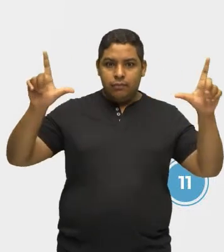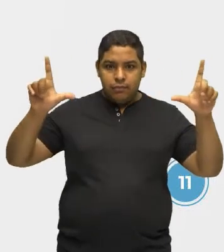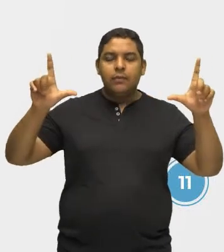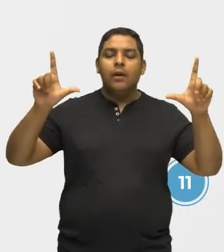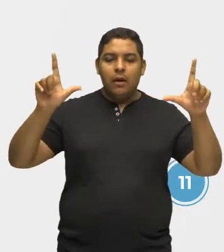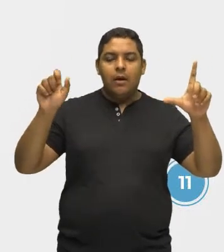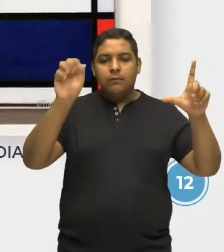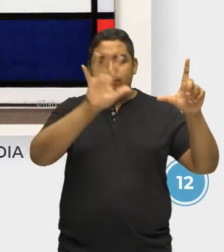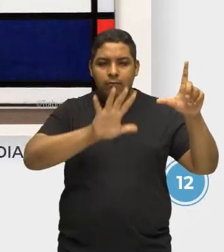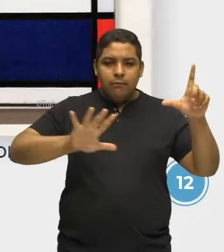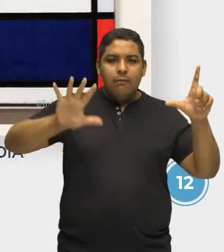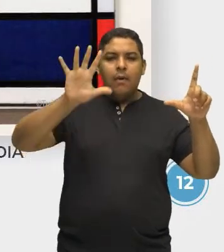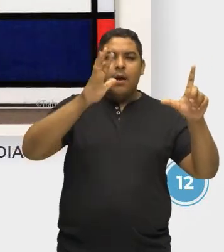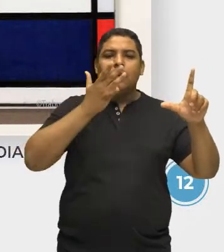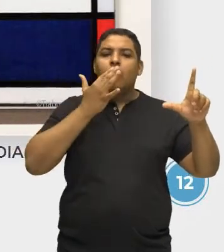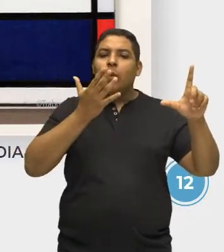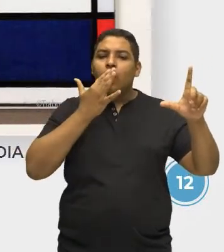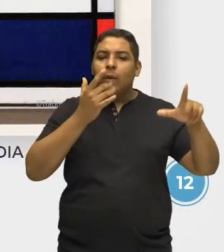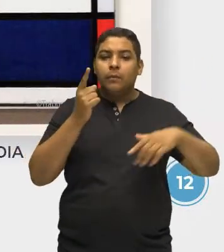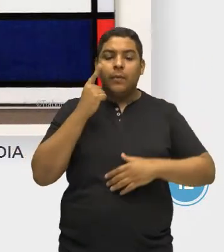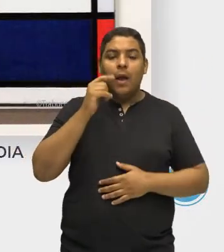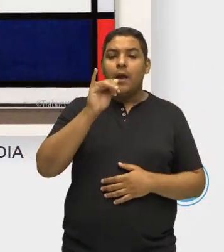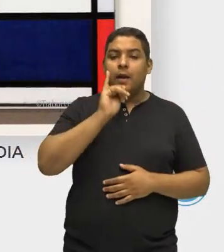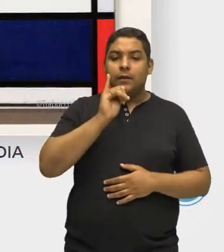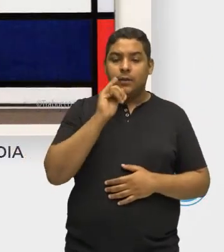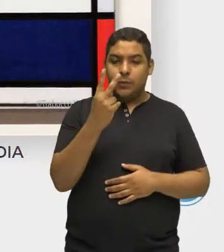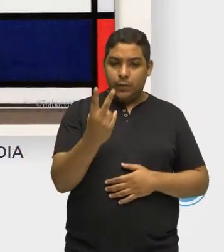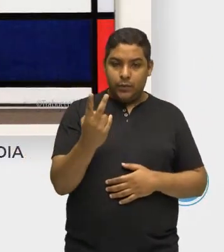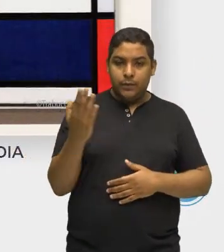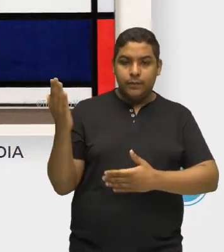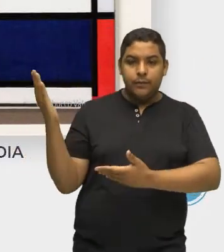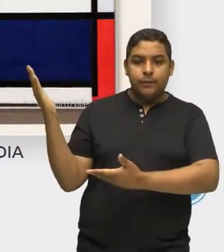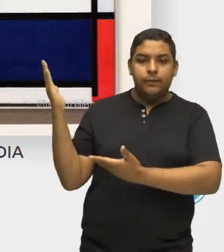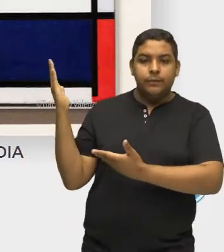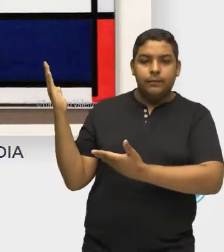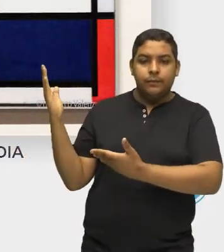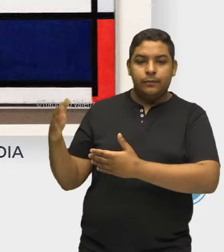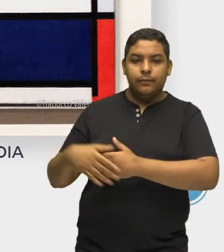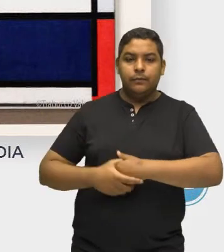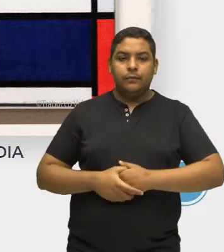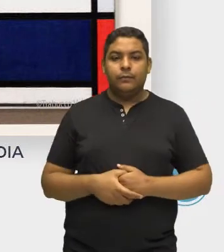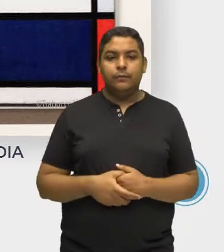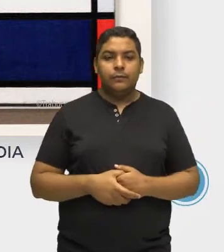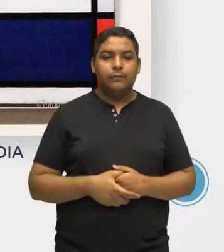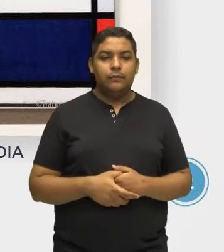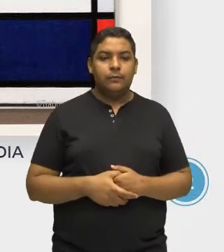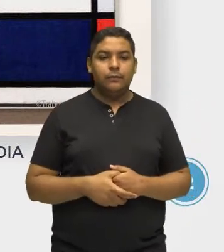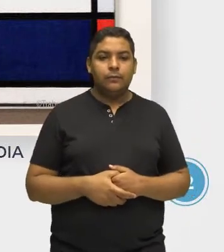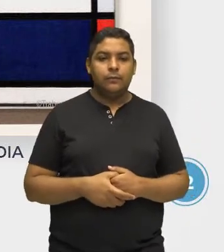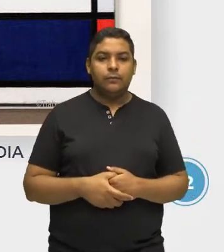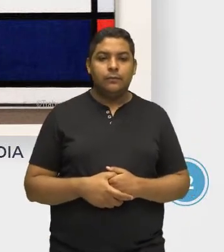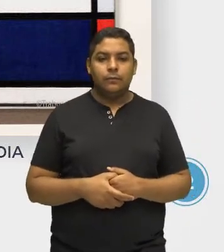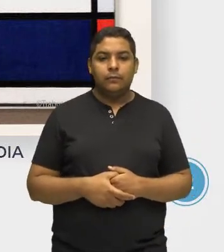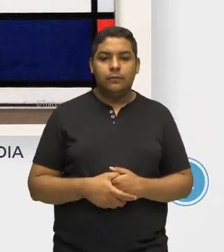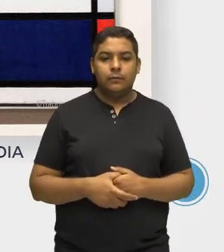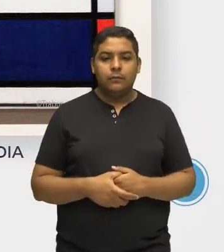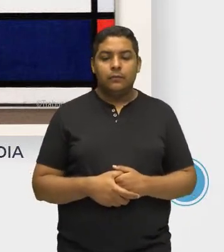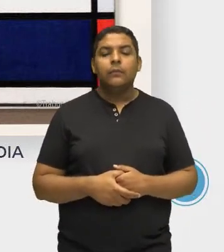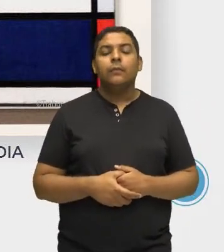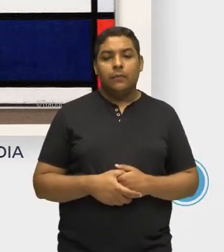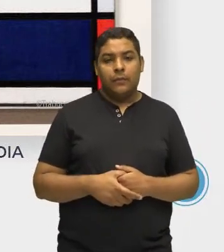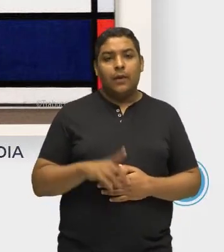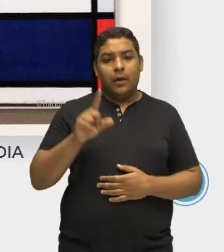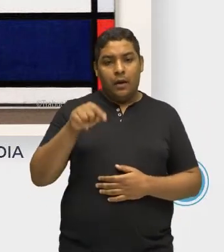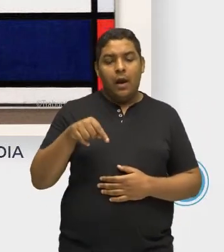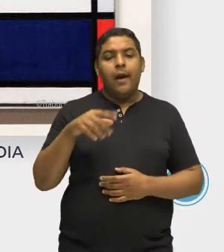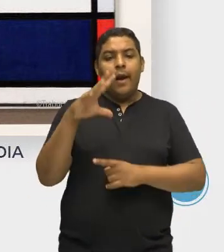vai mostrar dois exemplos aqui, tá? De duas pinturas de dois artistas muito famosos. Aí